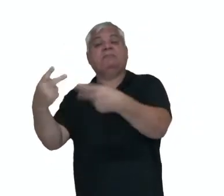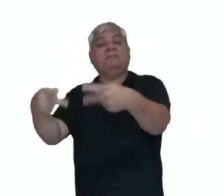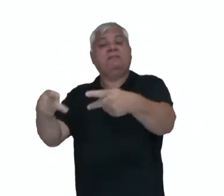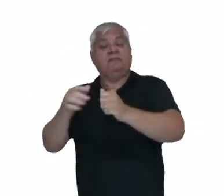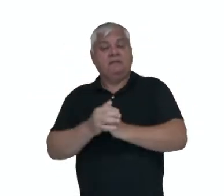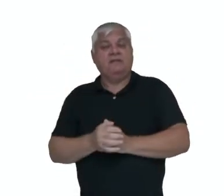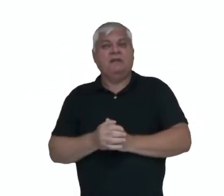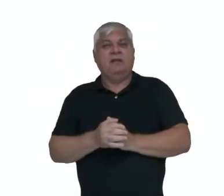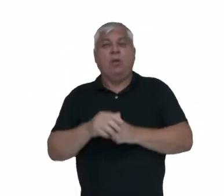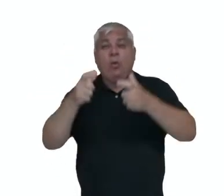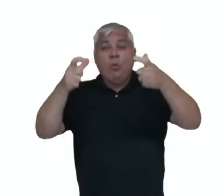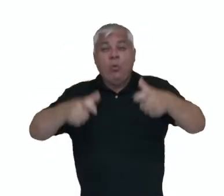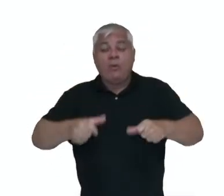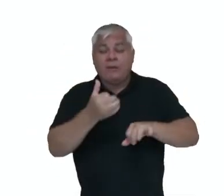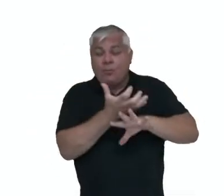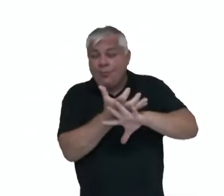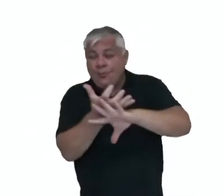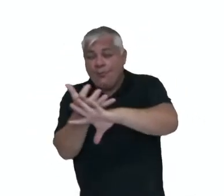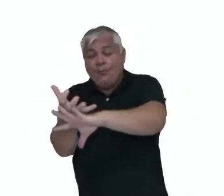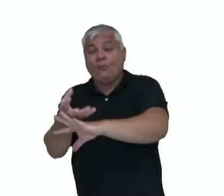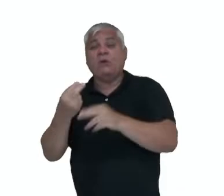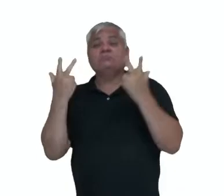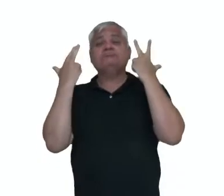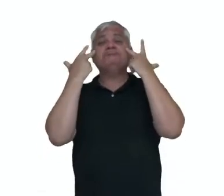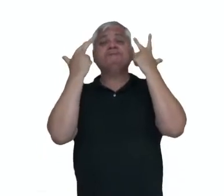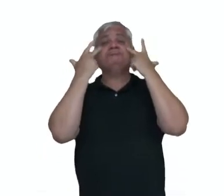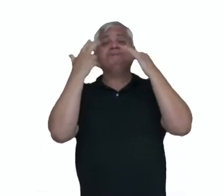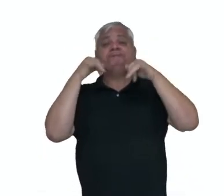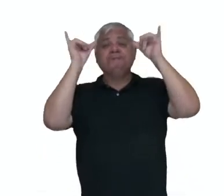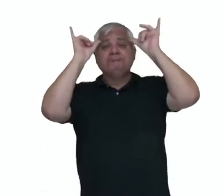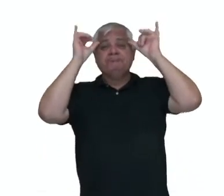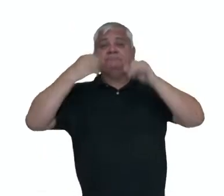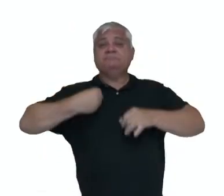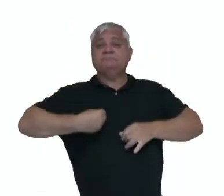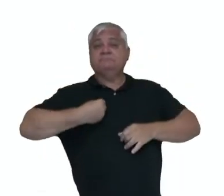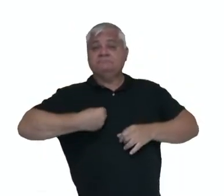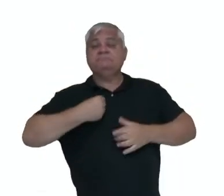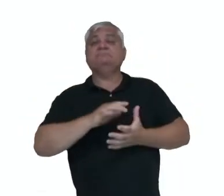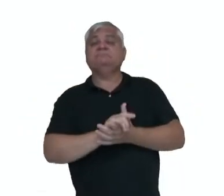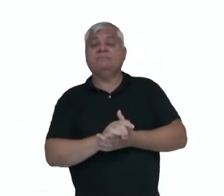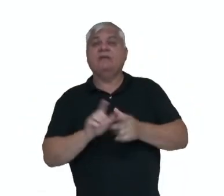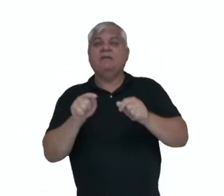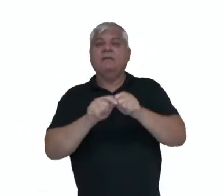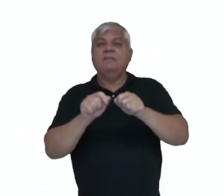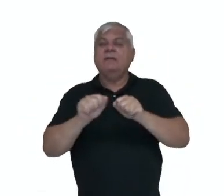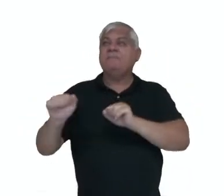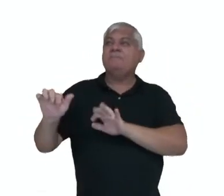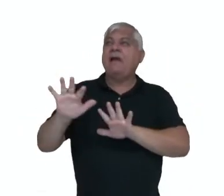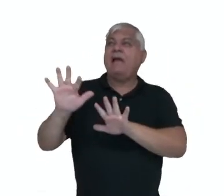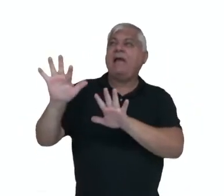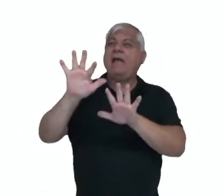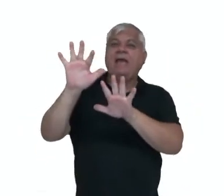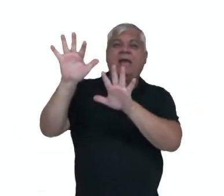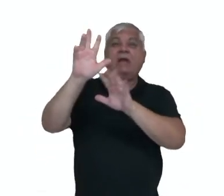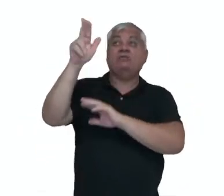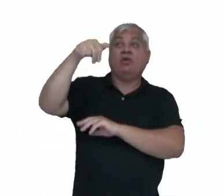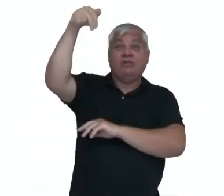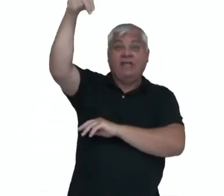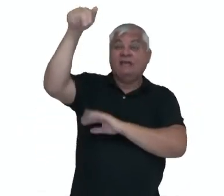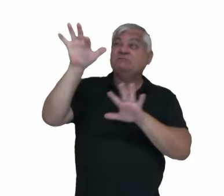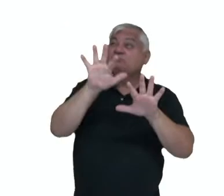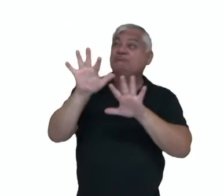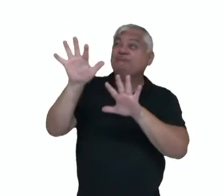regiões áridas, utilizava para isso mão de obra reduzida. Expansão para o sertão nordestino, acompanhou o curso dos rios.